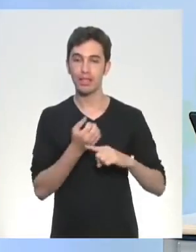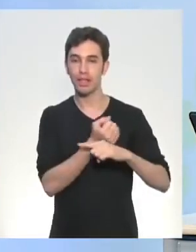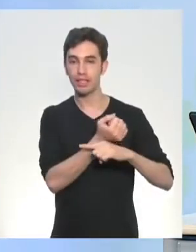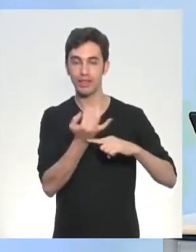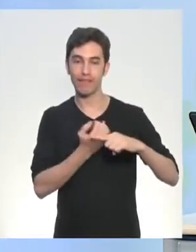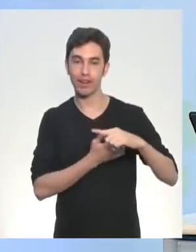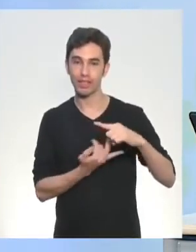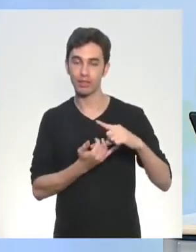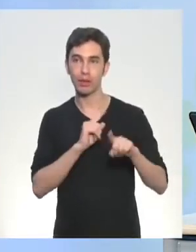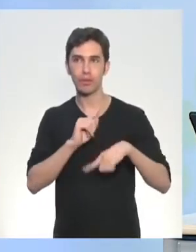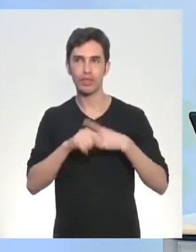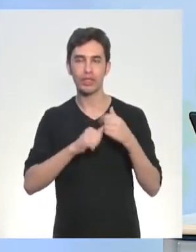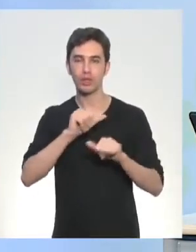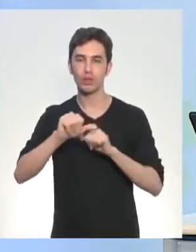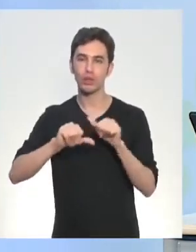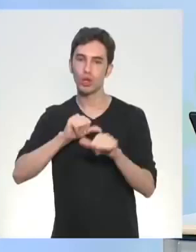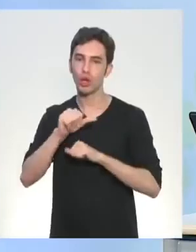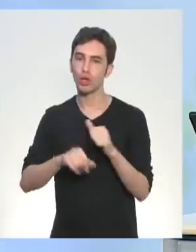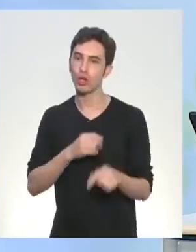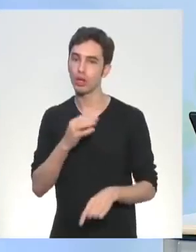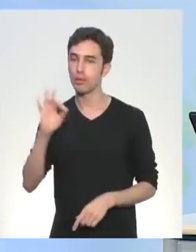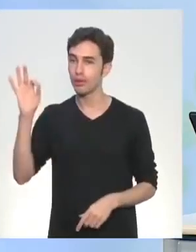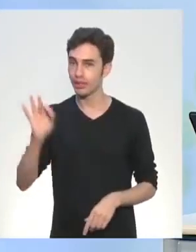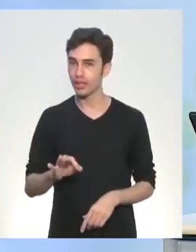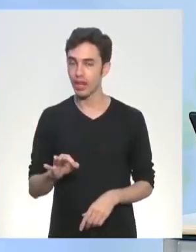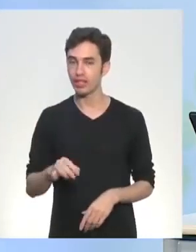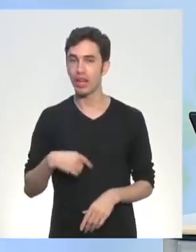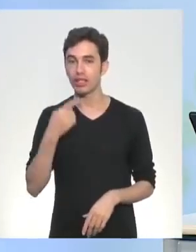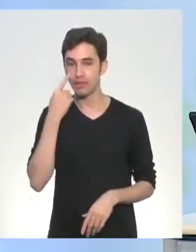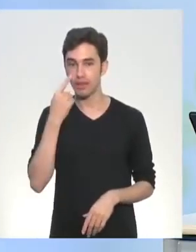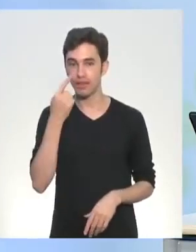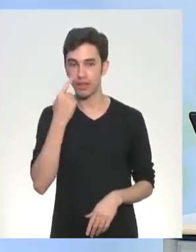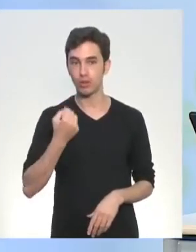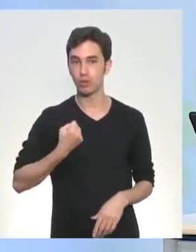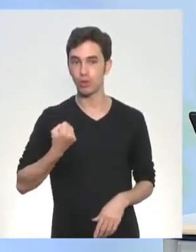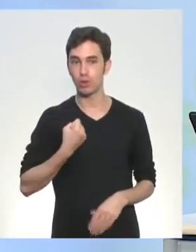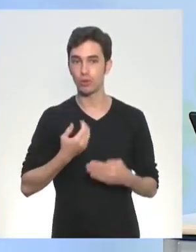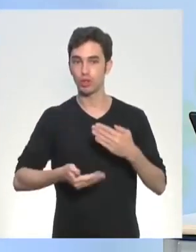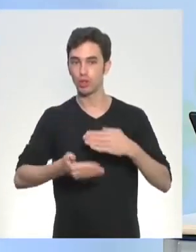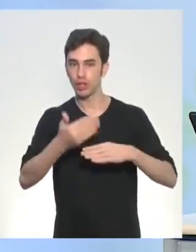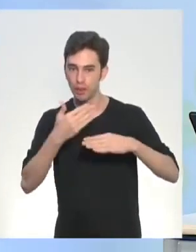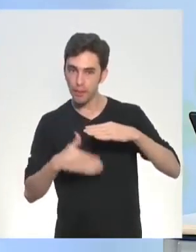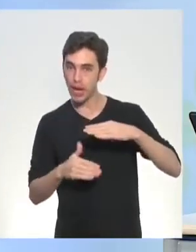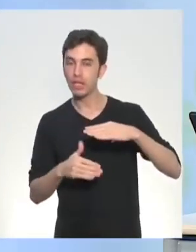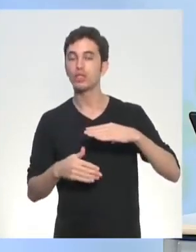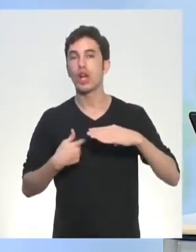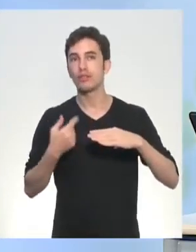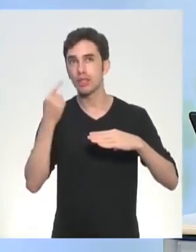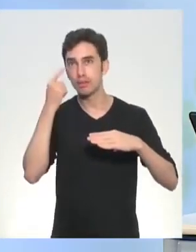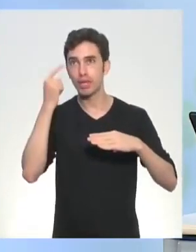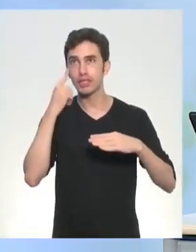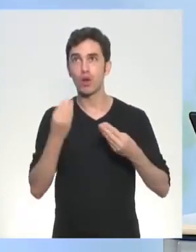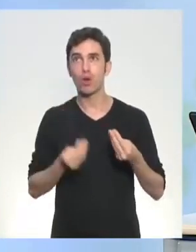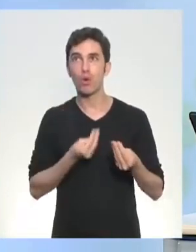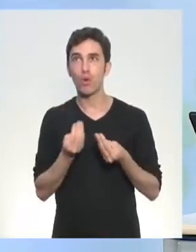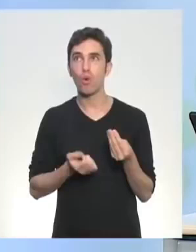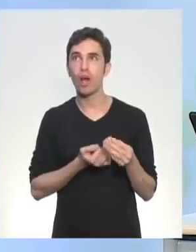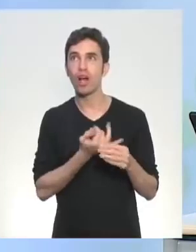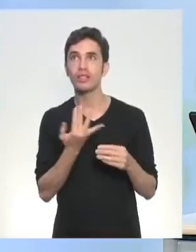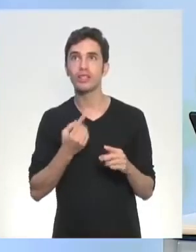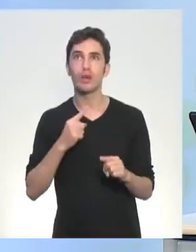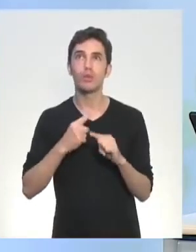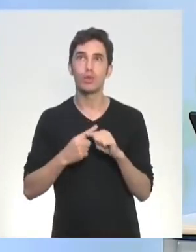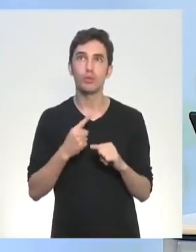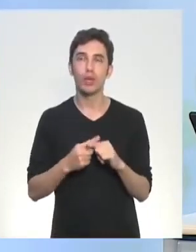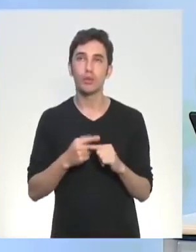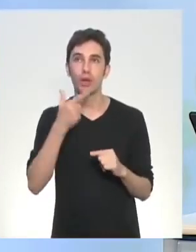como eu faço mesmo para transformar em porcentagem? Você vai olhar o número D baixo e vai pensar por quanto você multiplica para chegar em 100. A